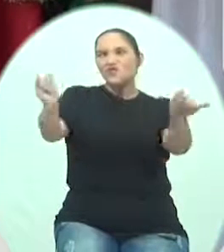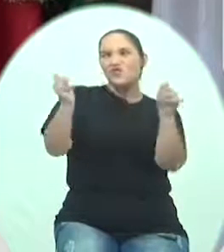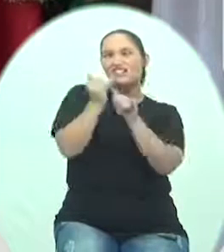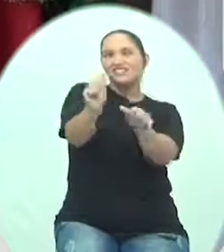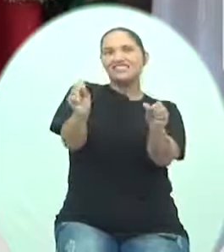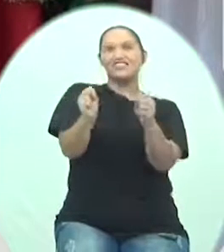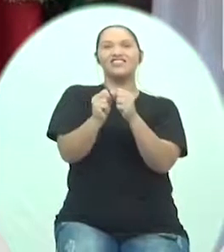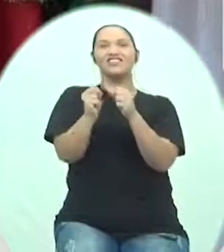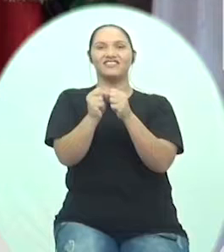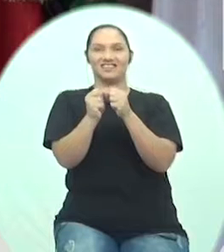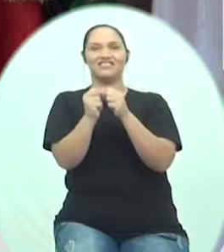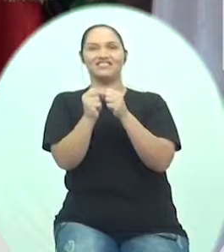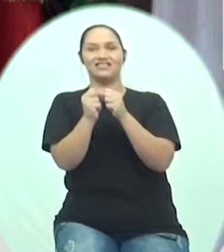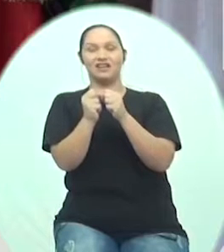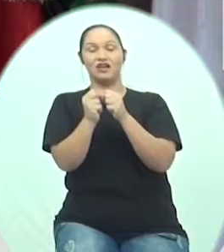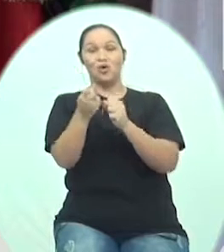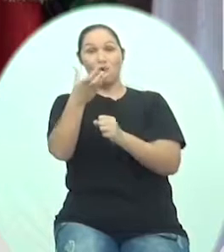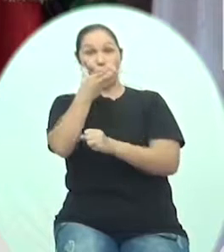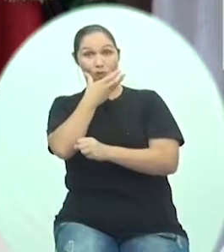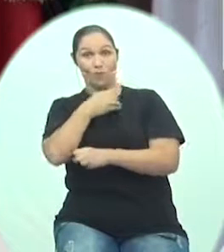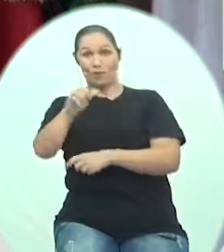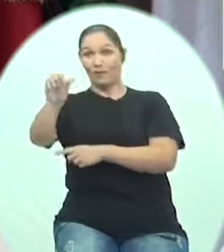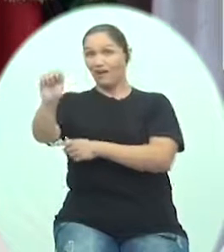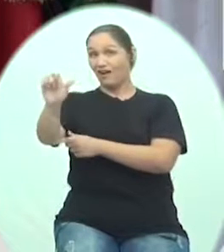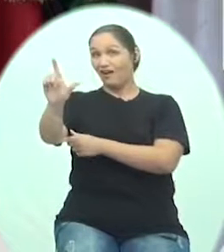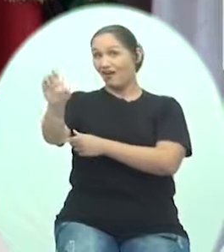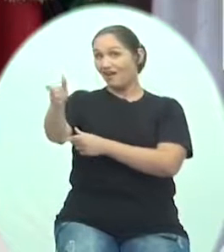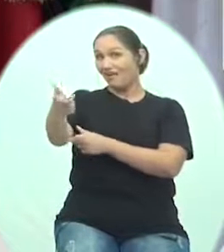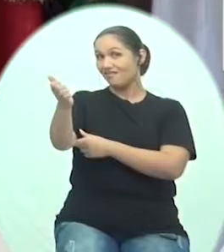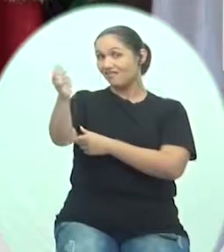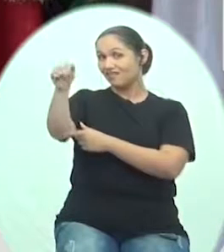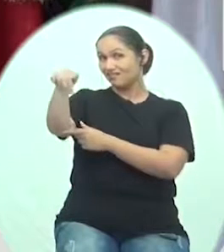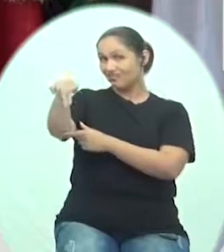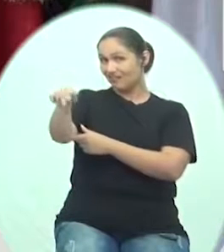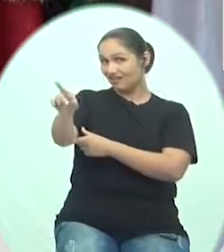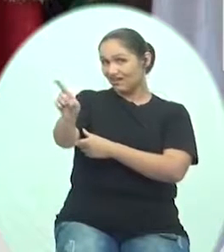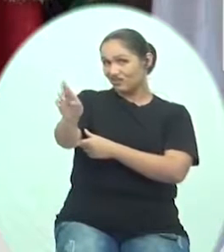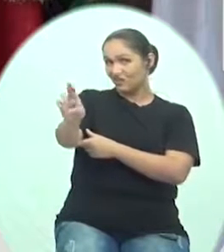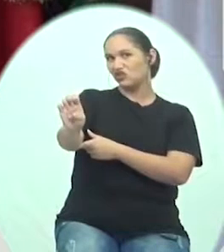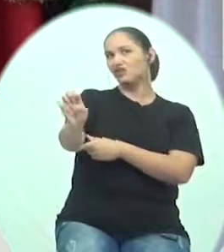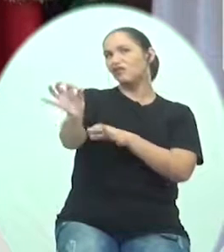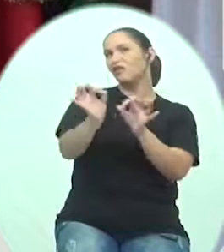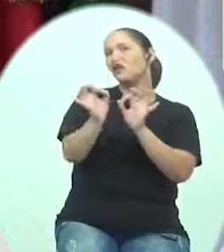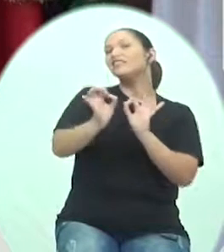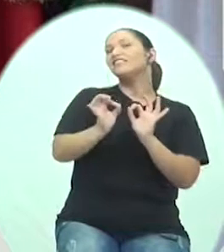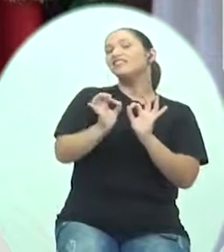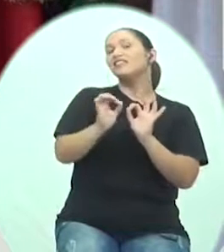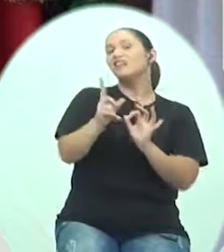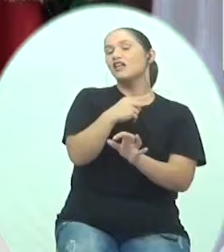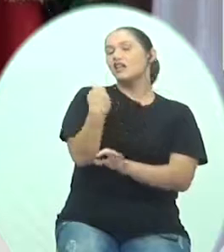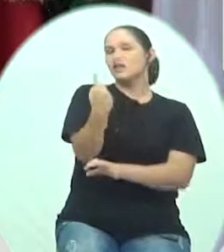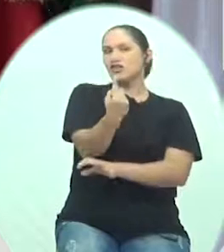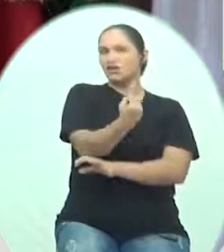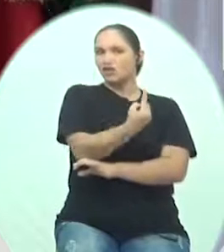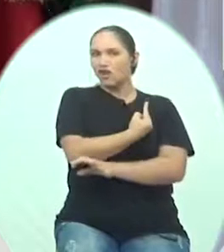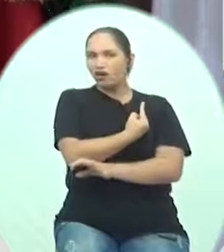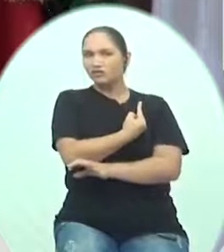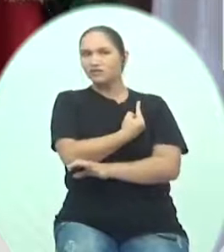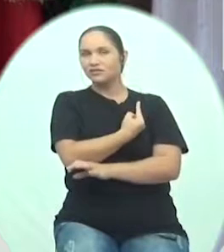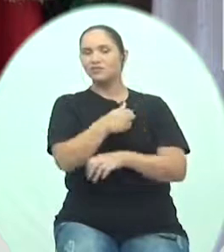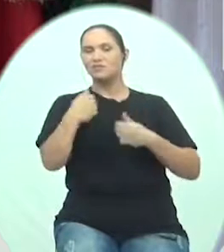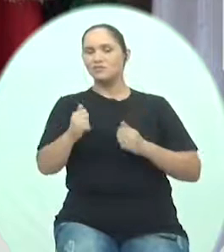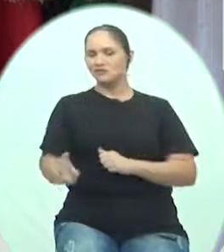Alexandre essa competição de cunho eh mundial e que nós precisamos